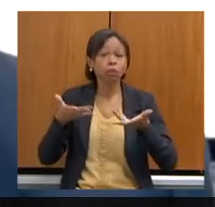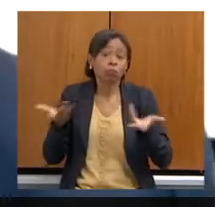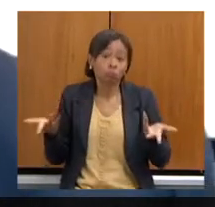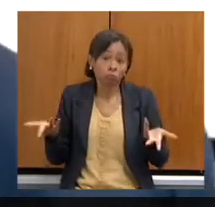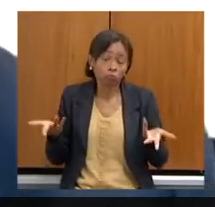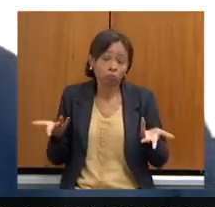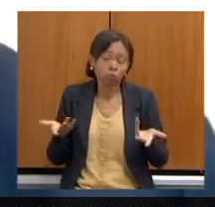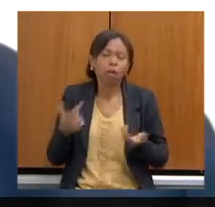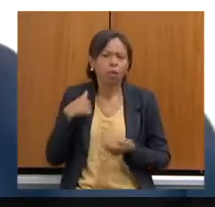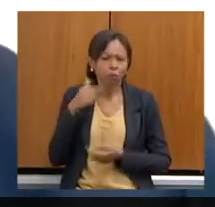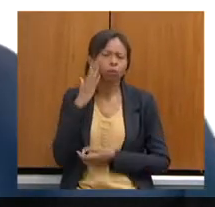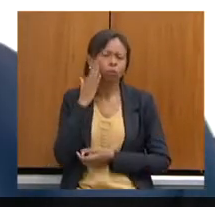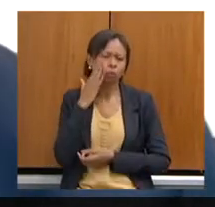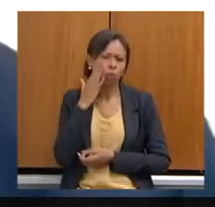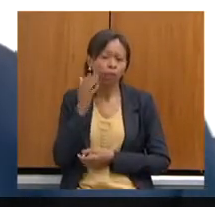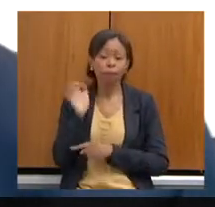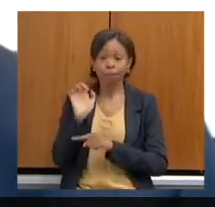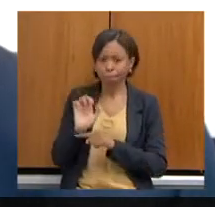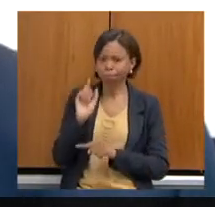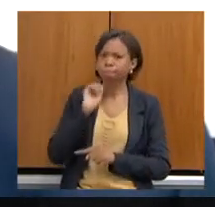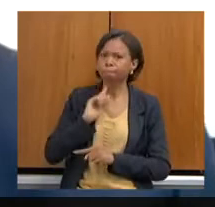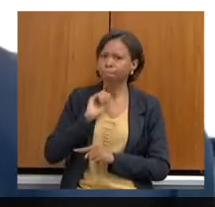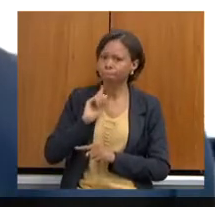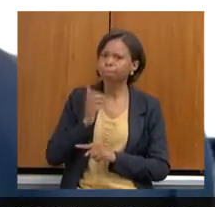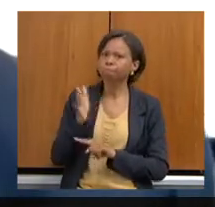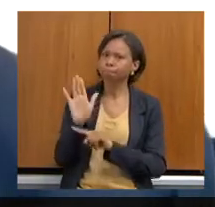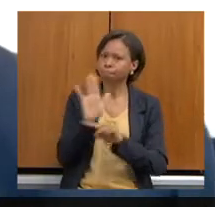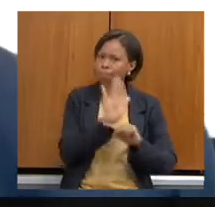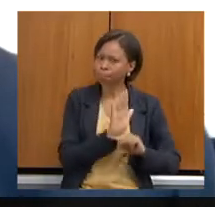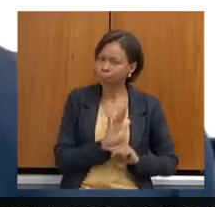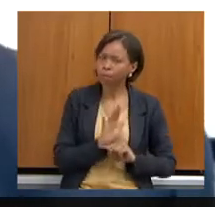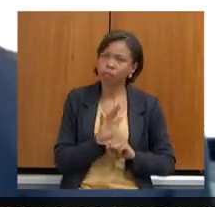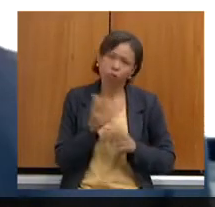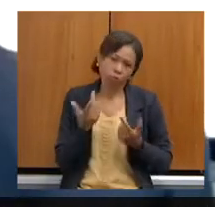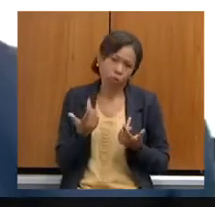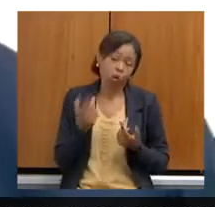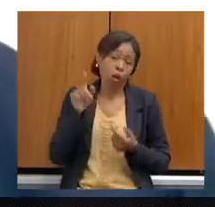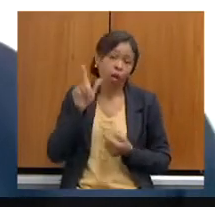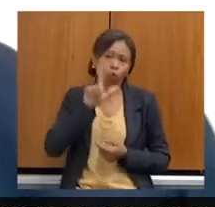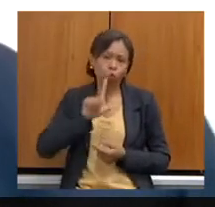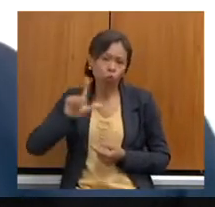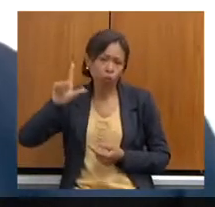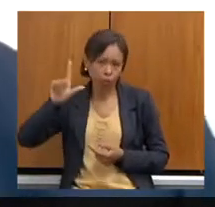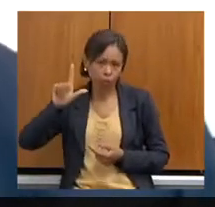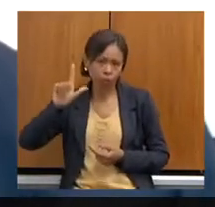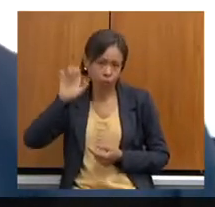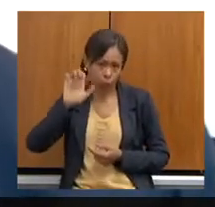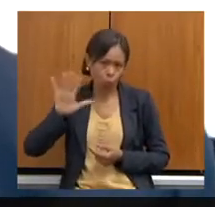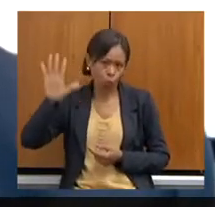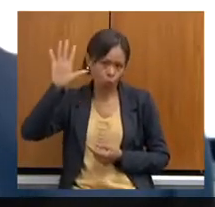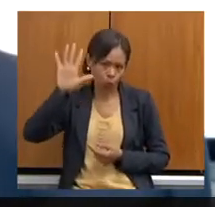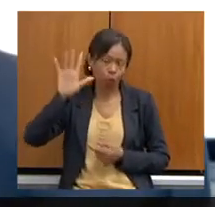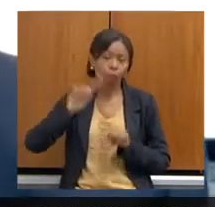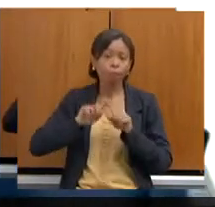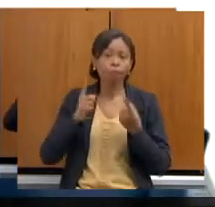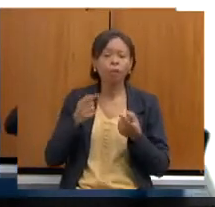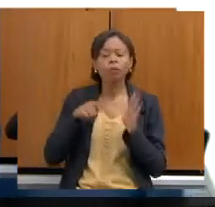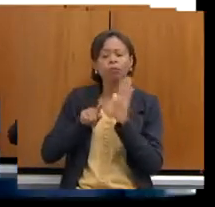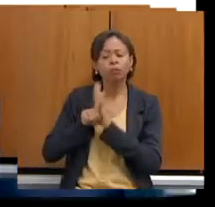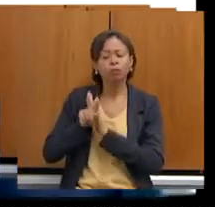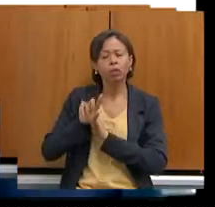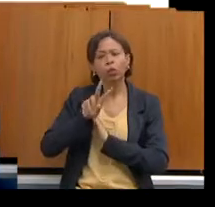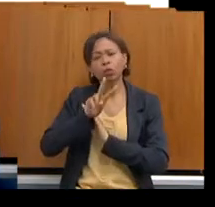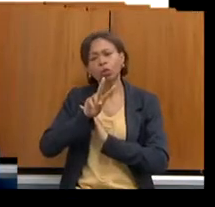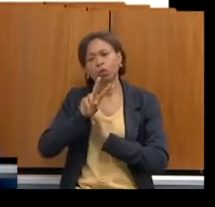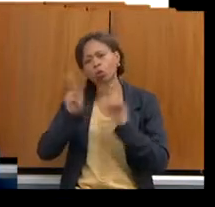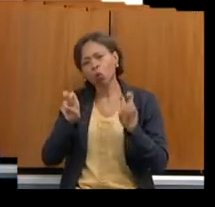tem que ir o estado ajudando a divulgação de Publicidade do país do leste europeu sobre o Léo mas quero saber né pra gente comendo tem